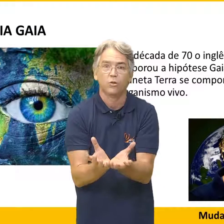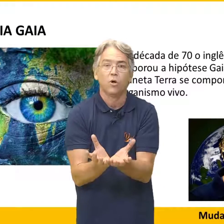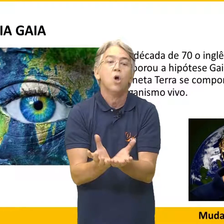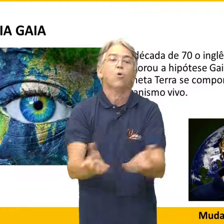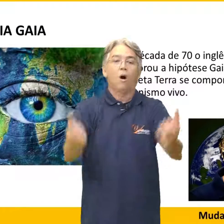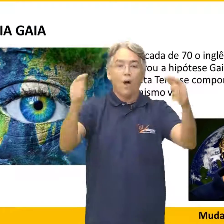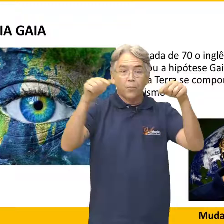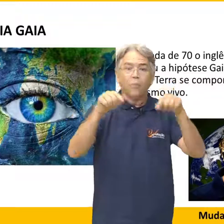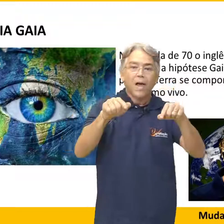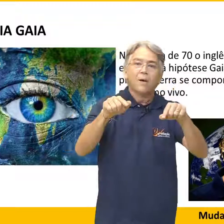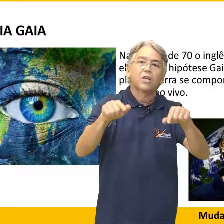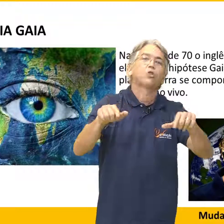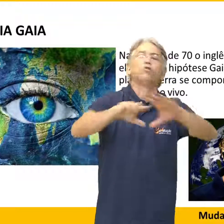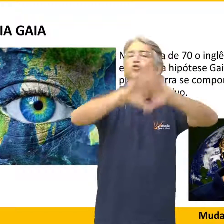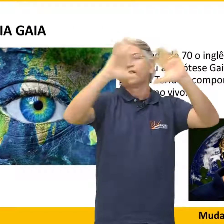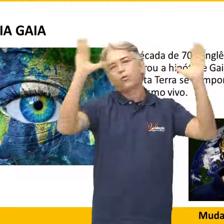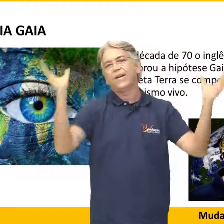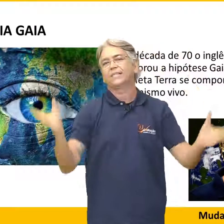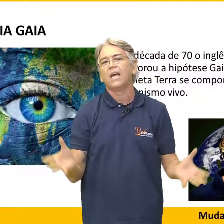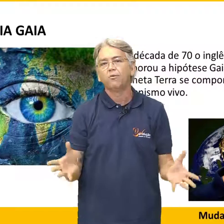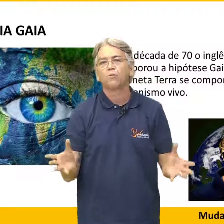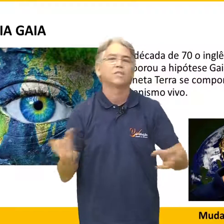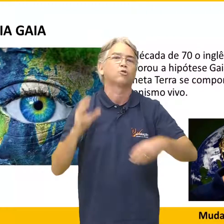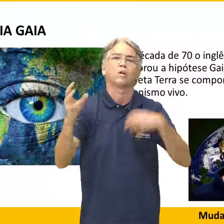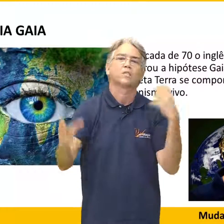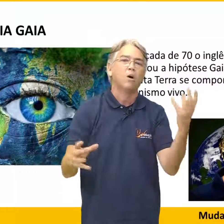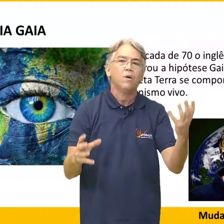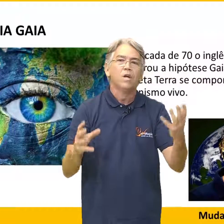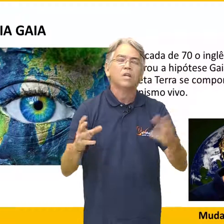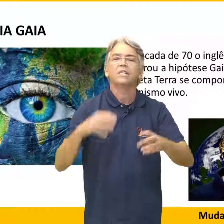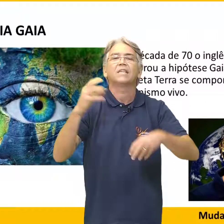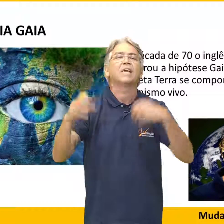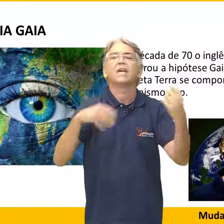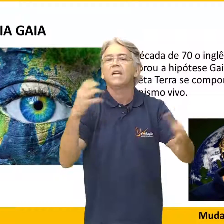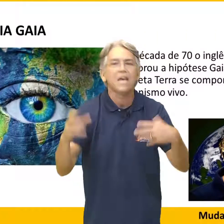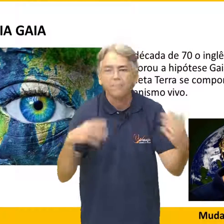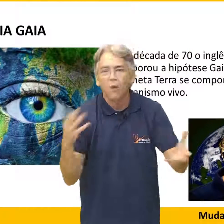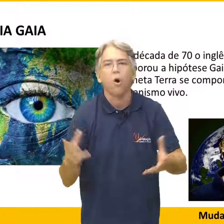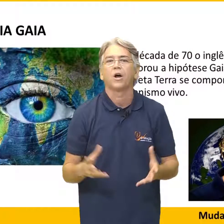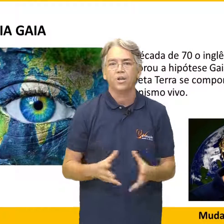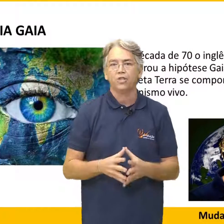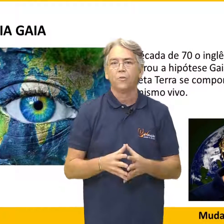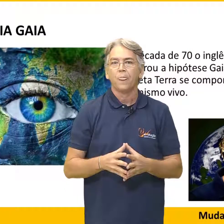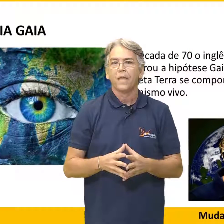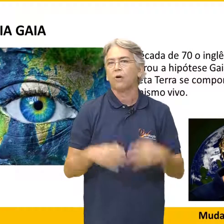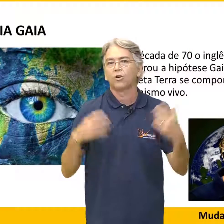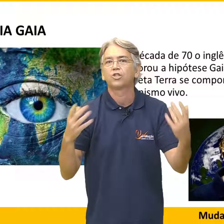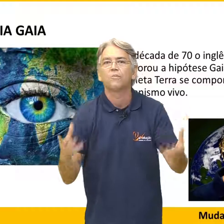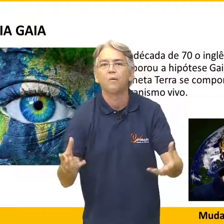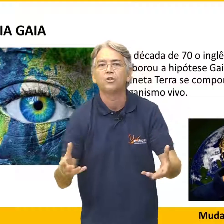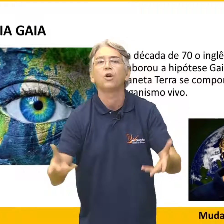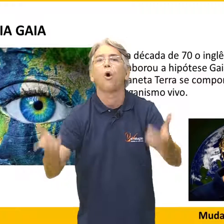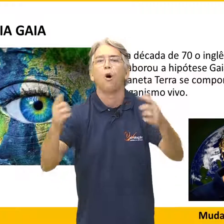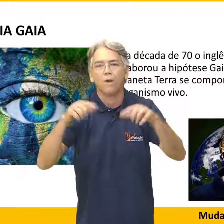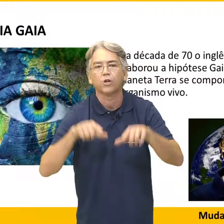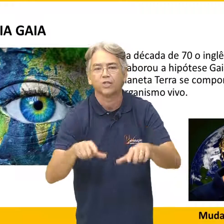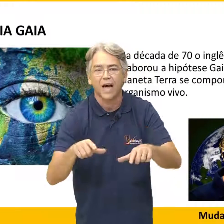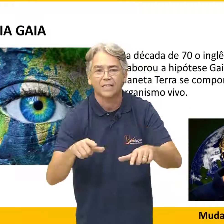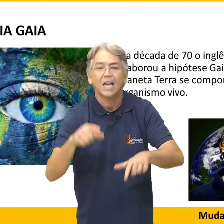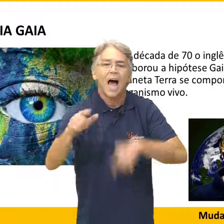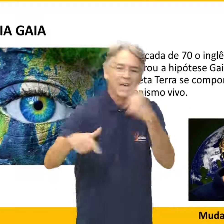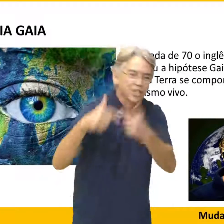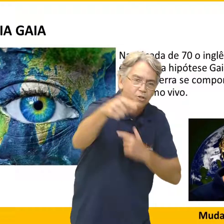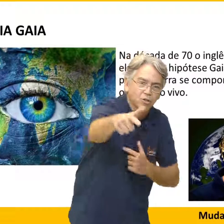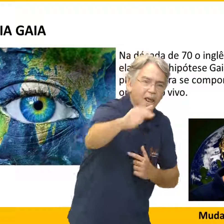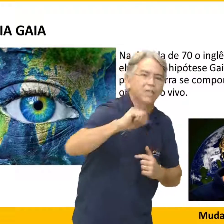maravilhoso. Qual é o problema? É que todos nós conhecemos uma situação que desequilibra um organismo, que é o que nós chamamos de